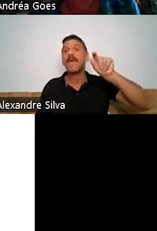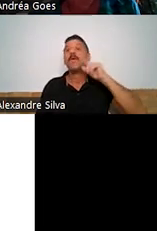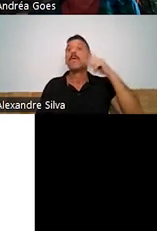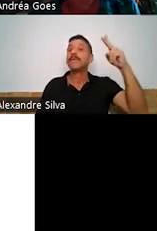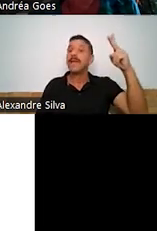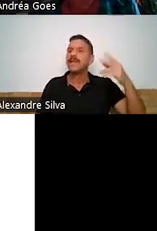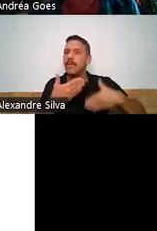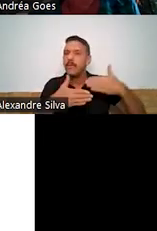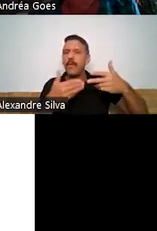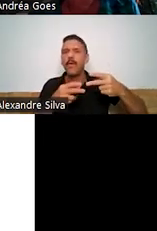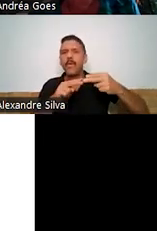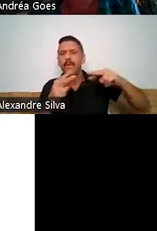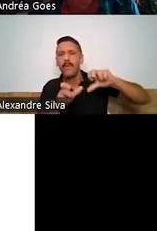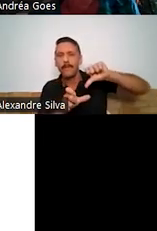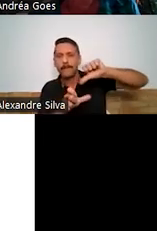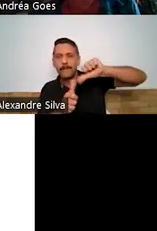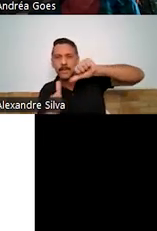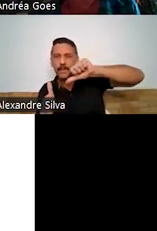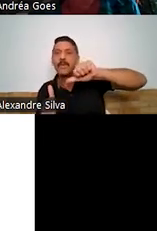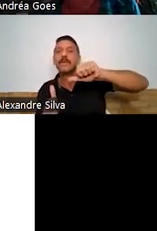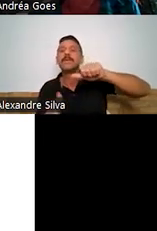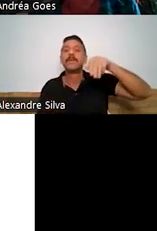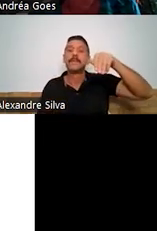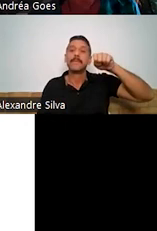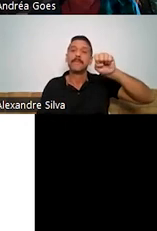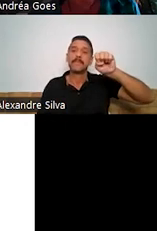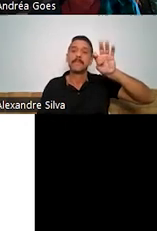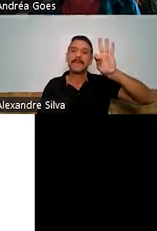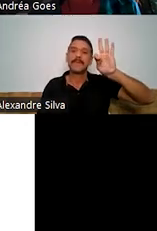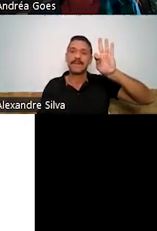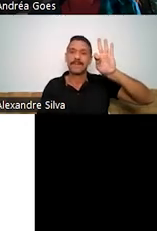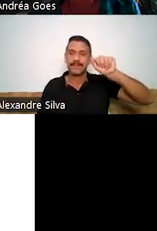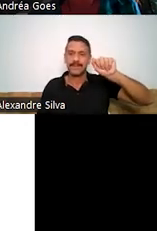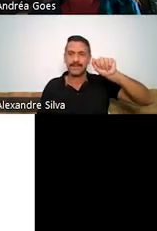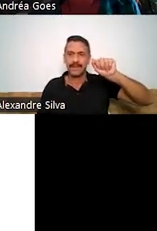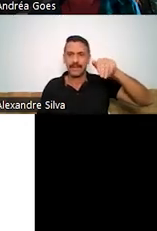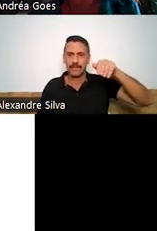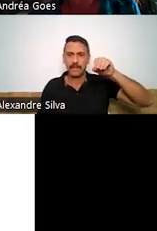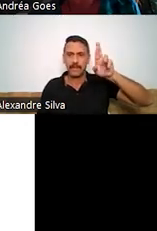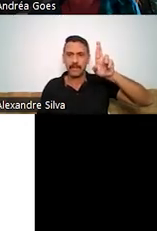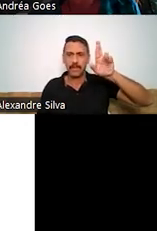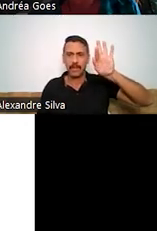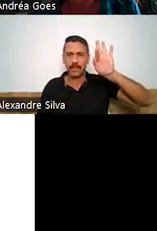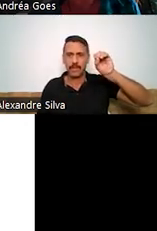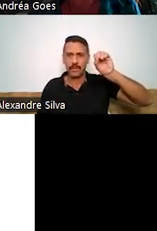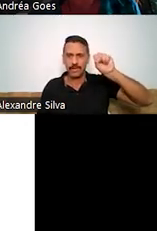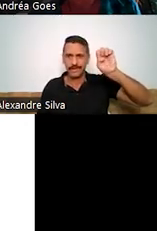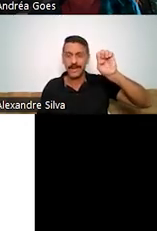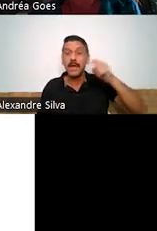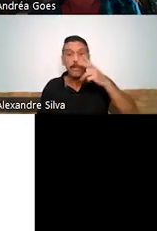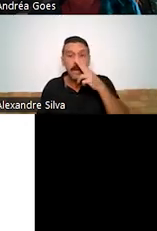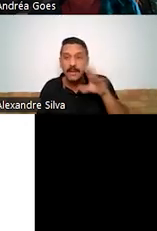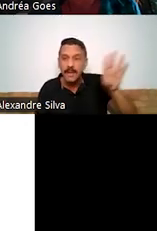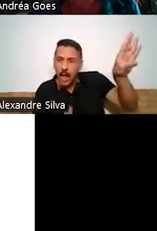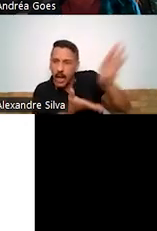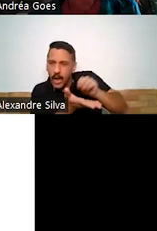a metamorfose, né? A barata que eu digo na metamorfose e o processo. Então, é como se ele tivesse se inspirado no